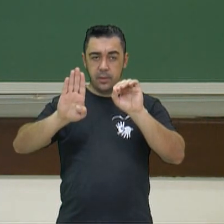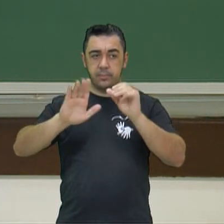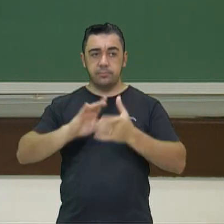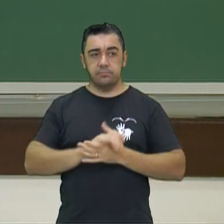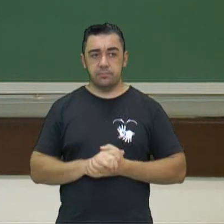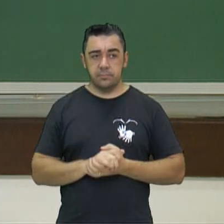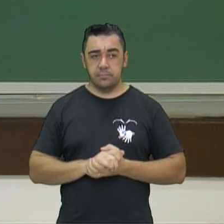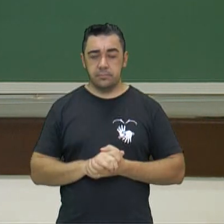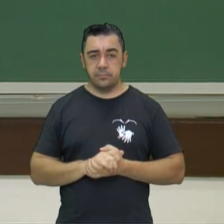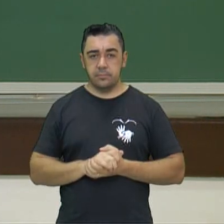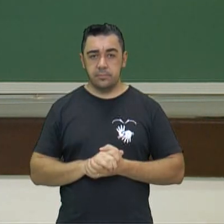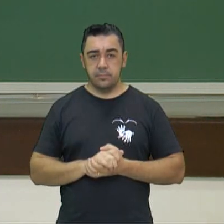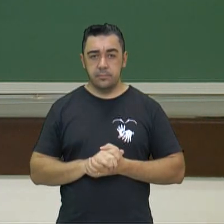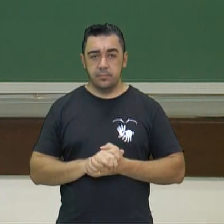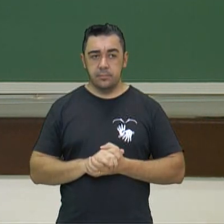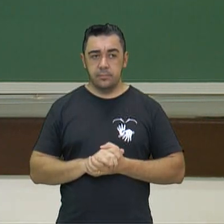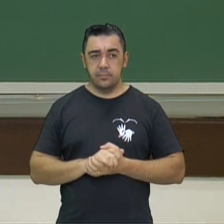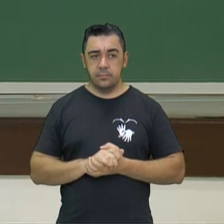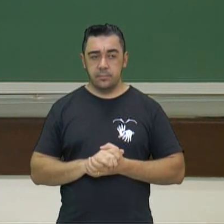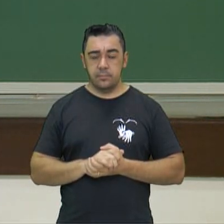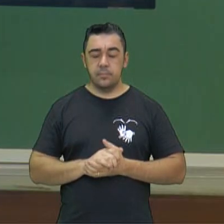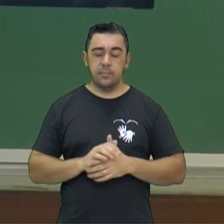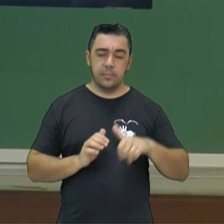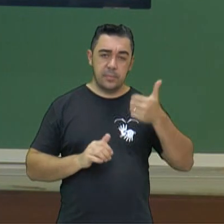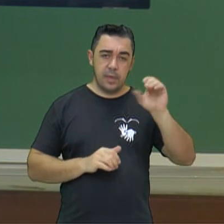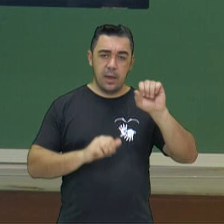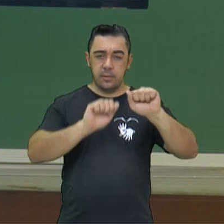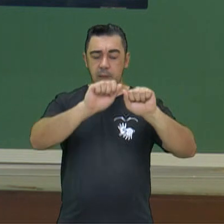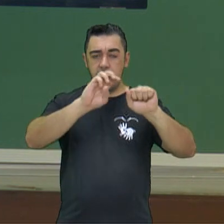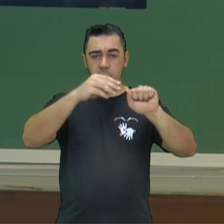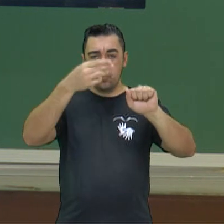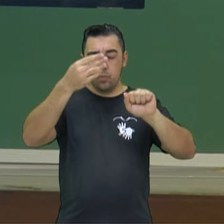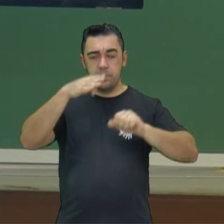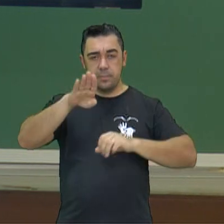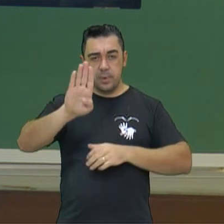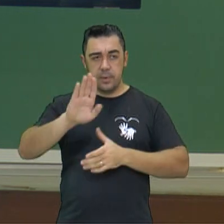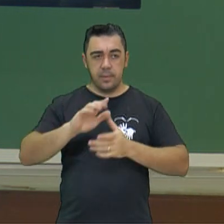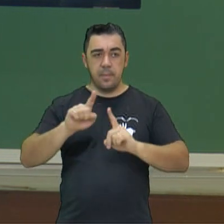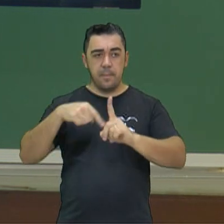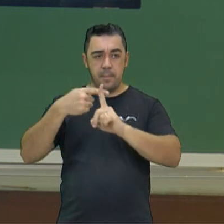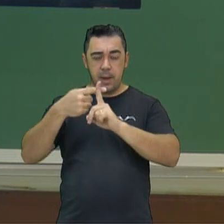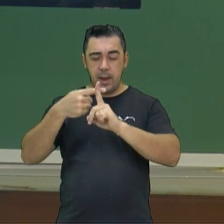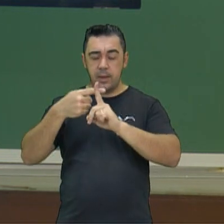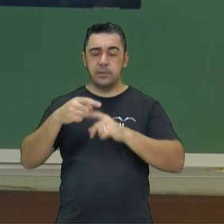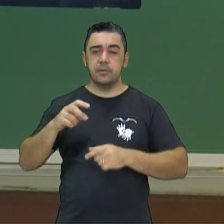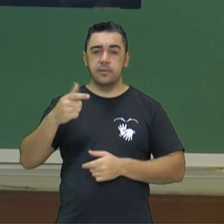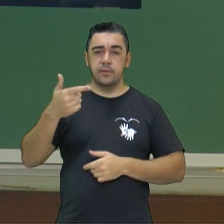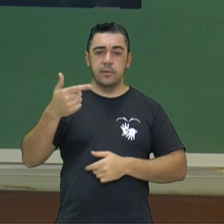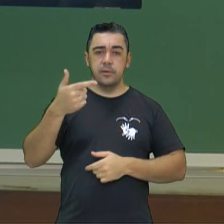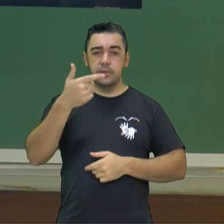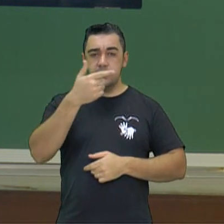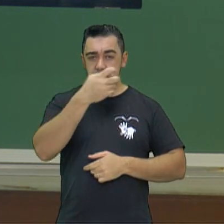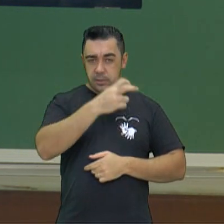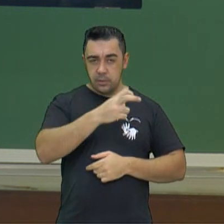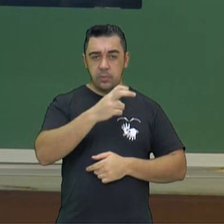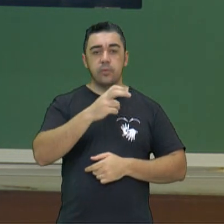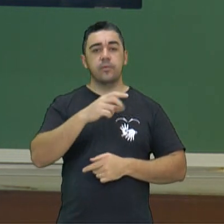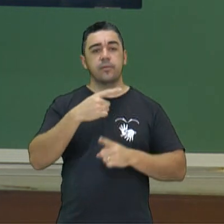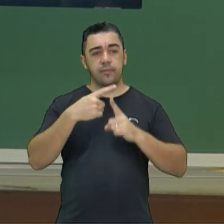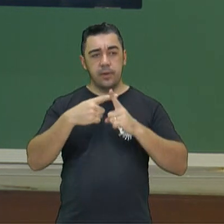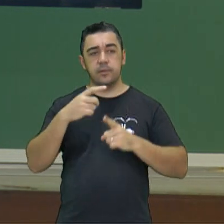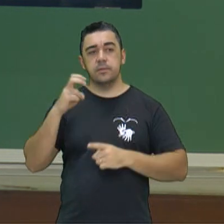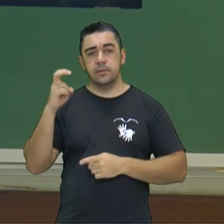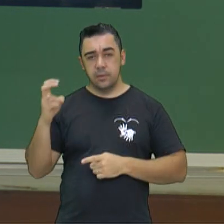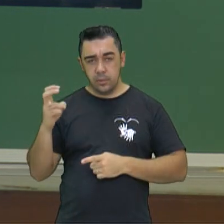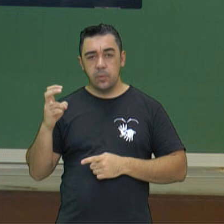B, repete. Então vai ficar 10 ao cubo B. Mais quem? 5B ao quadrado,